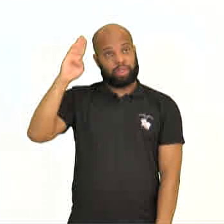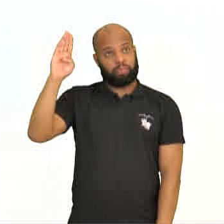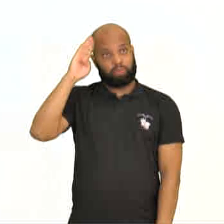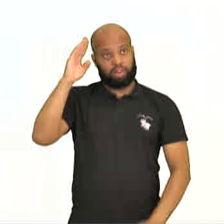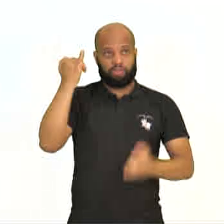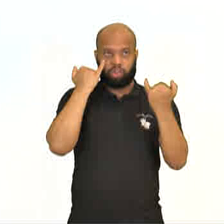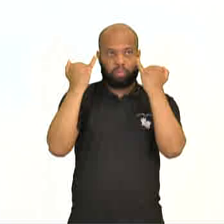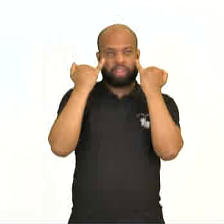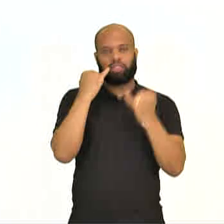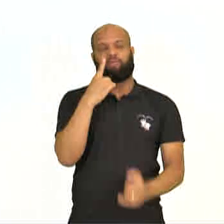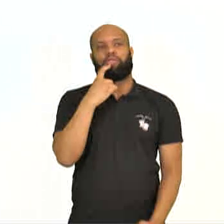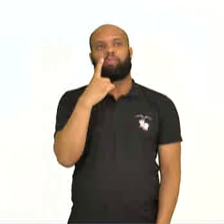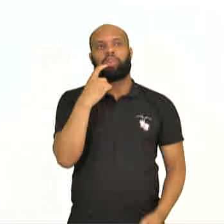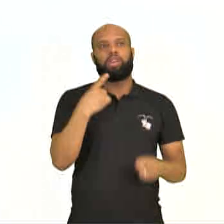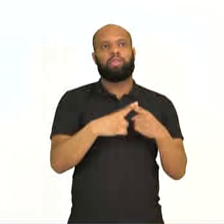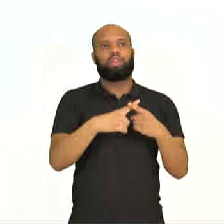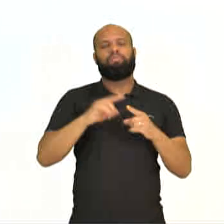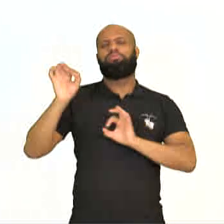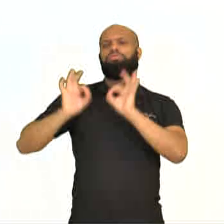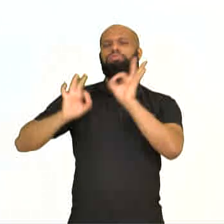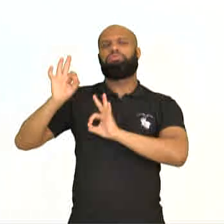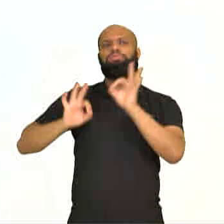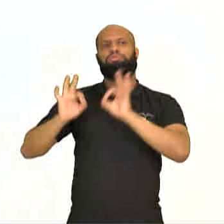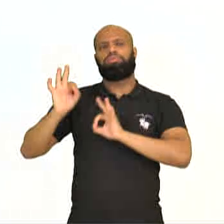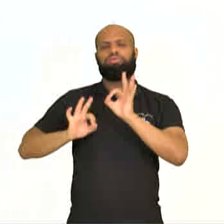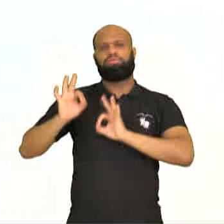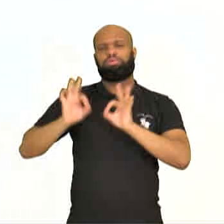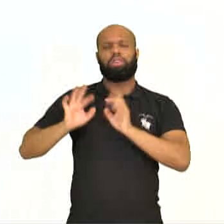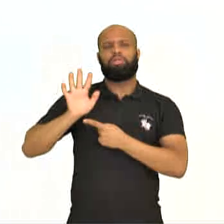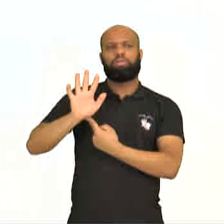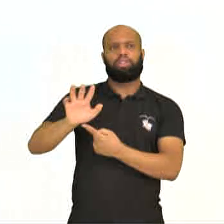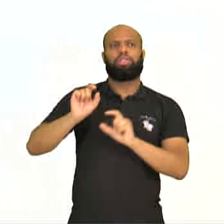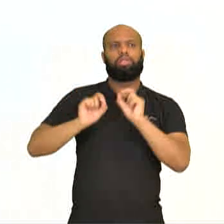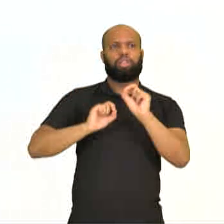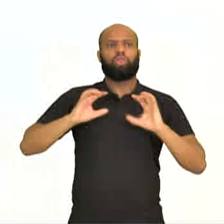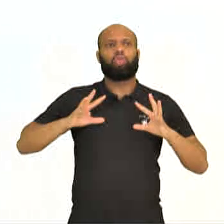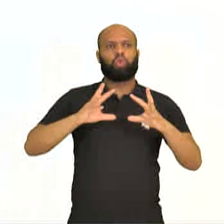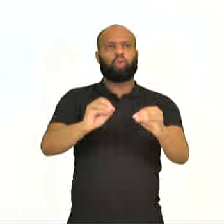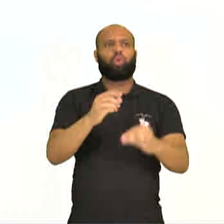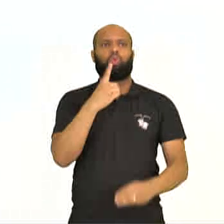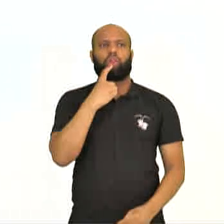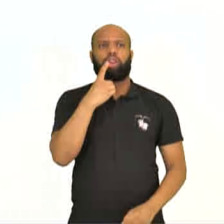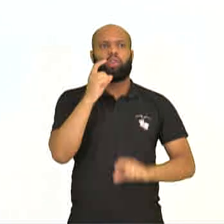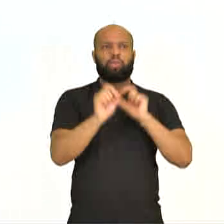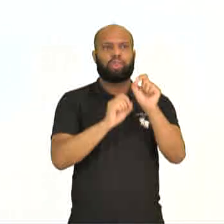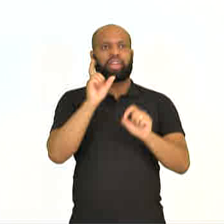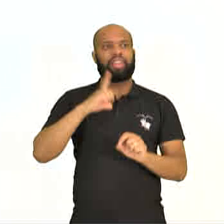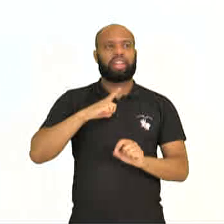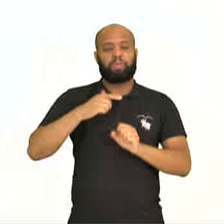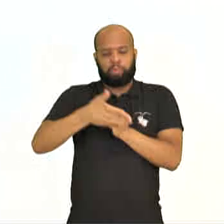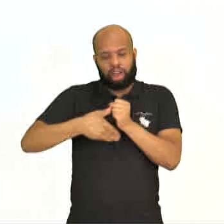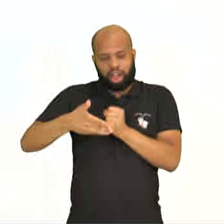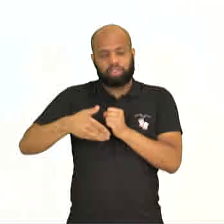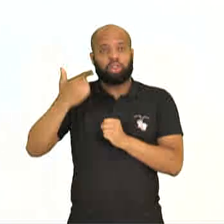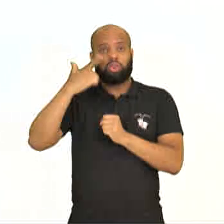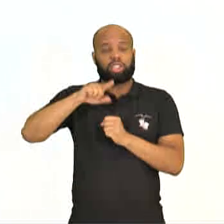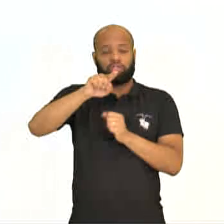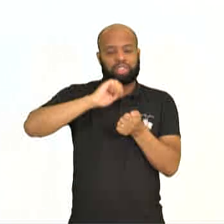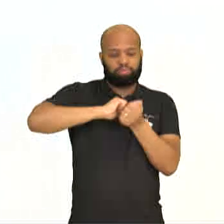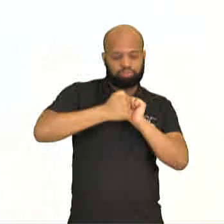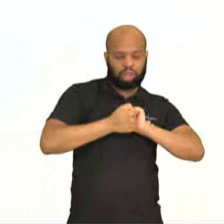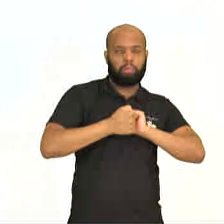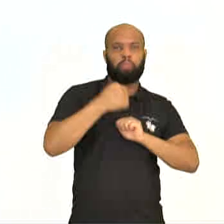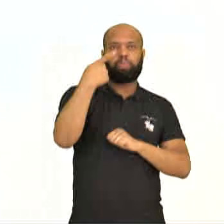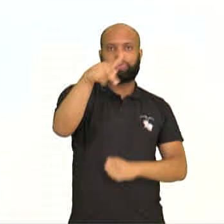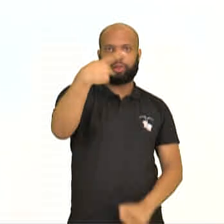informações em destaque, né? O texto mapeado, por assim dizer, né? Tudo que está em vermelho deve servir de base para você construir a